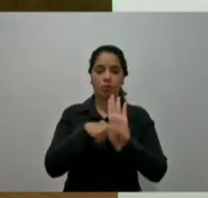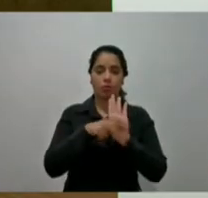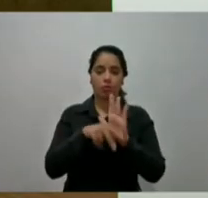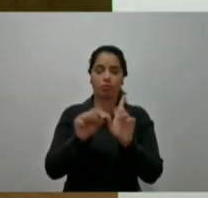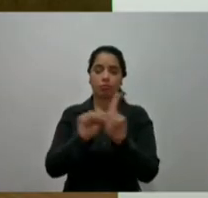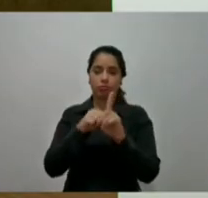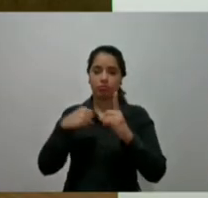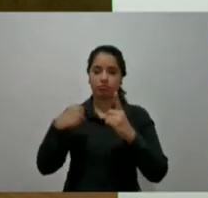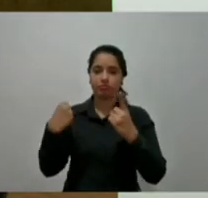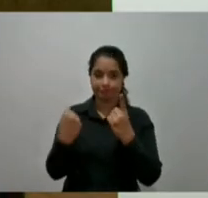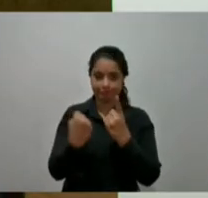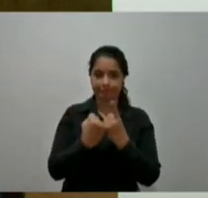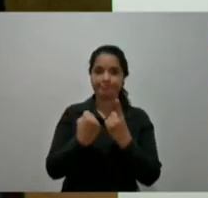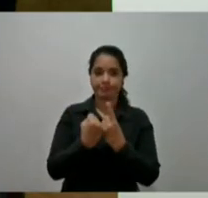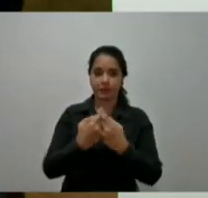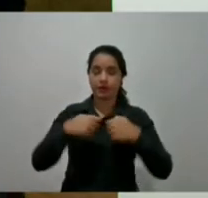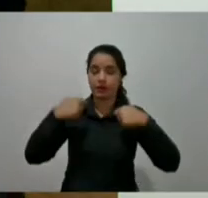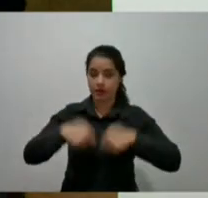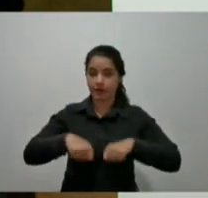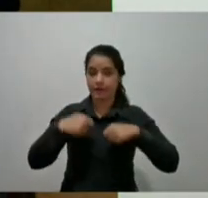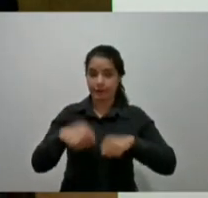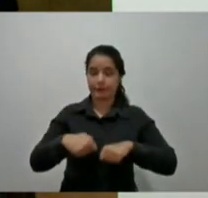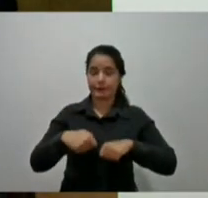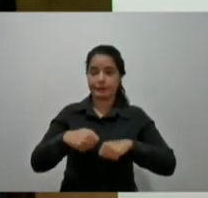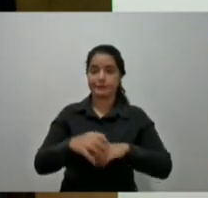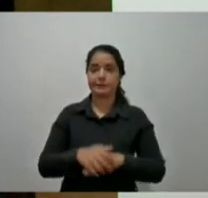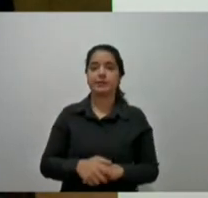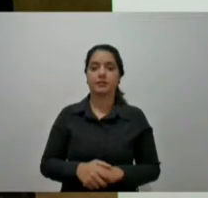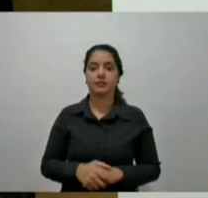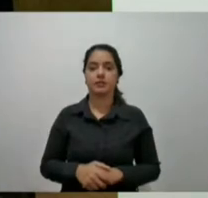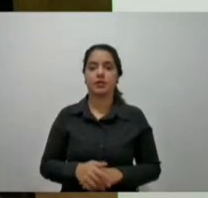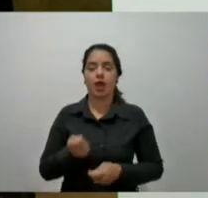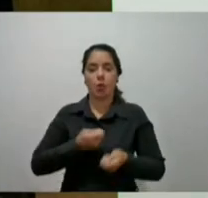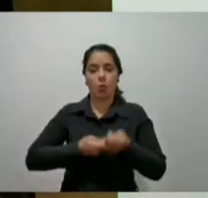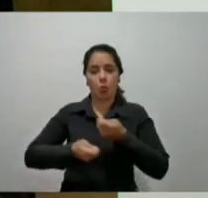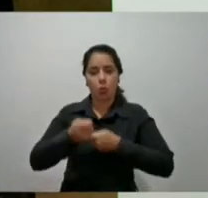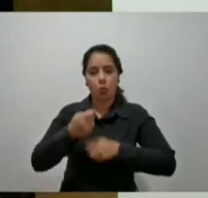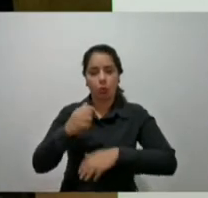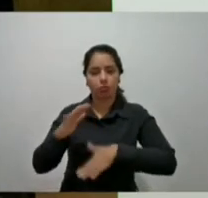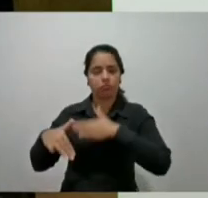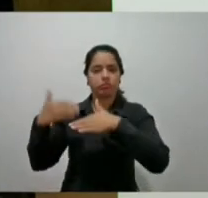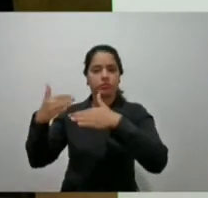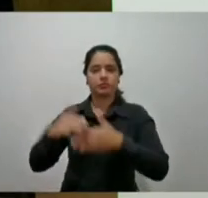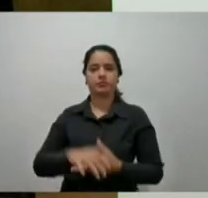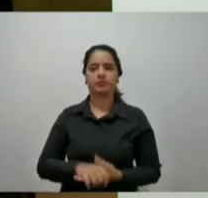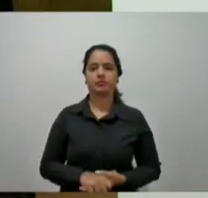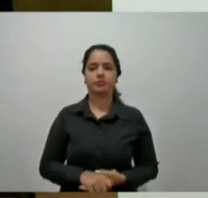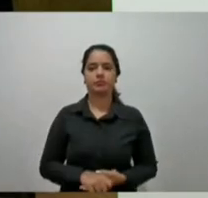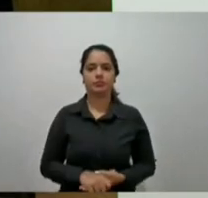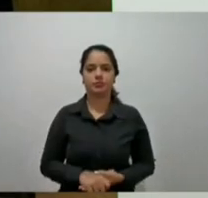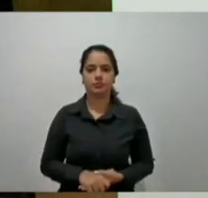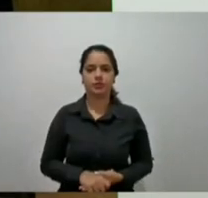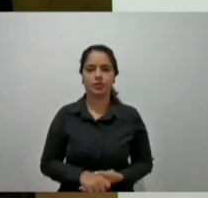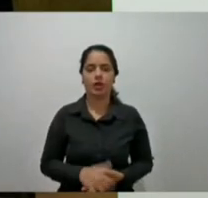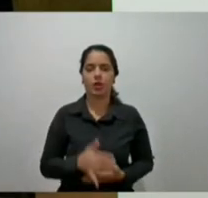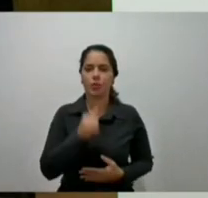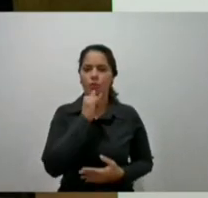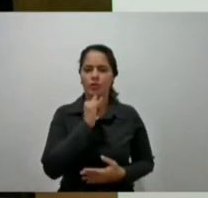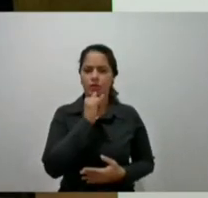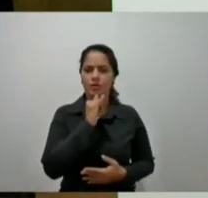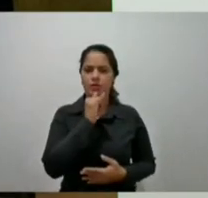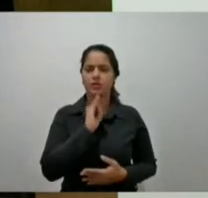para a gente fazer pegar a economia no tranco. Eu vou dar um exemplo concreto de algo que nós fizemos esse